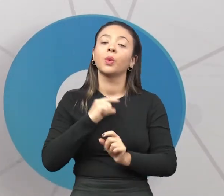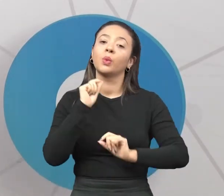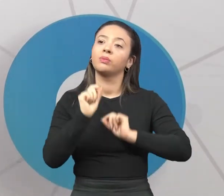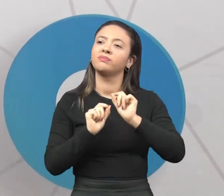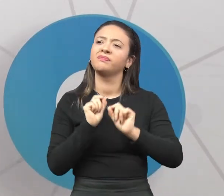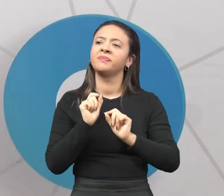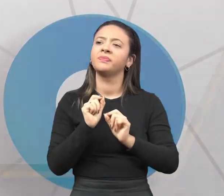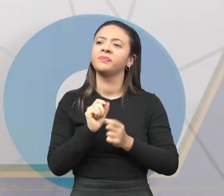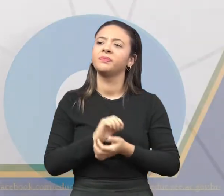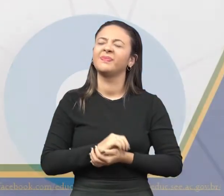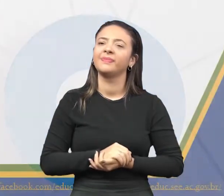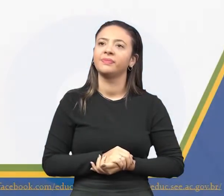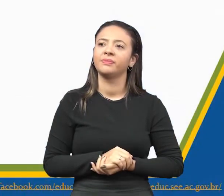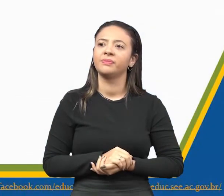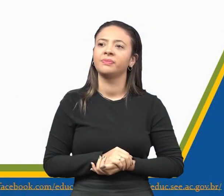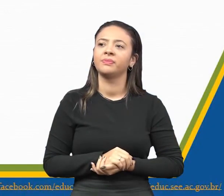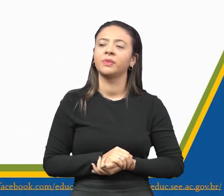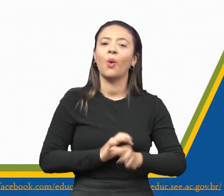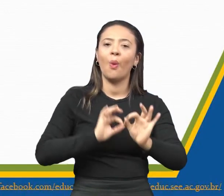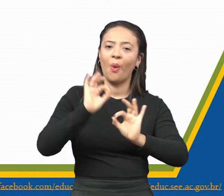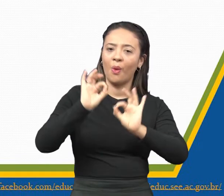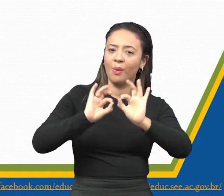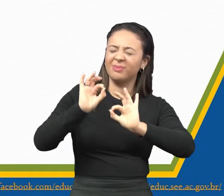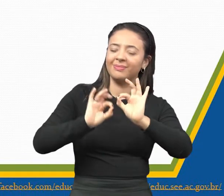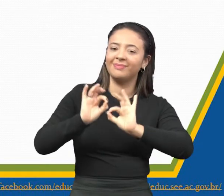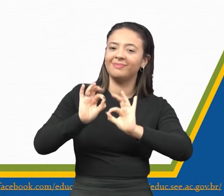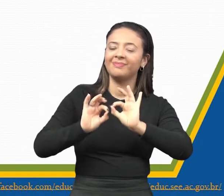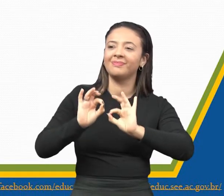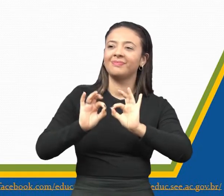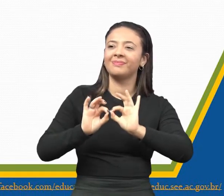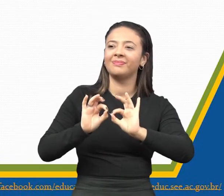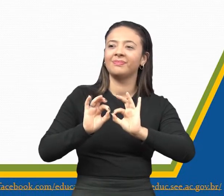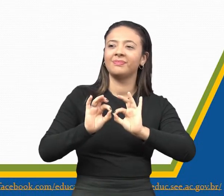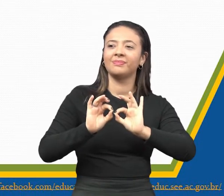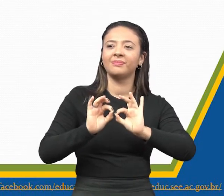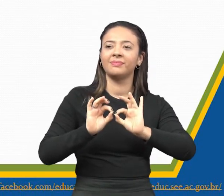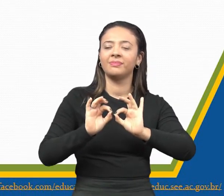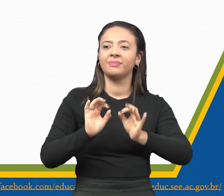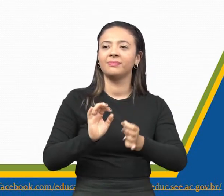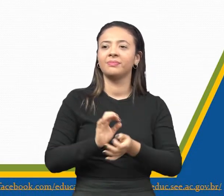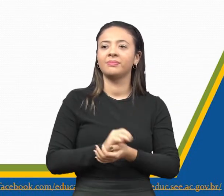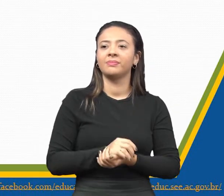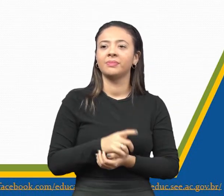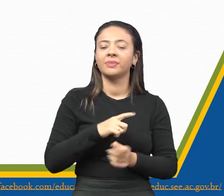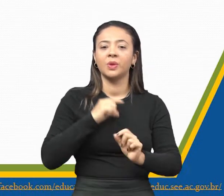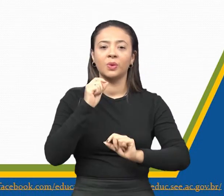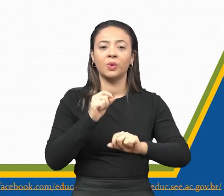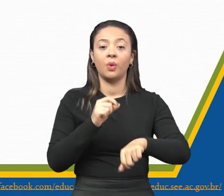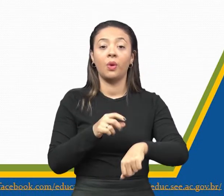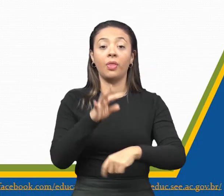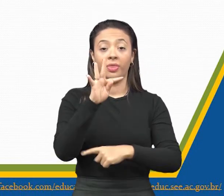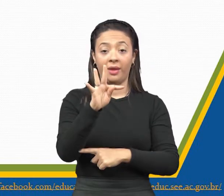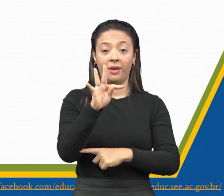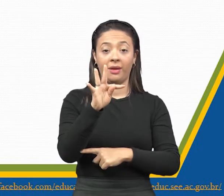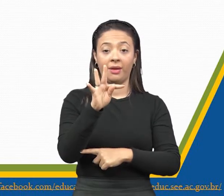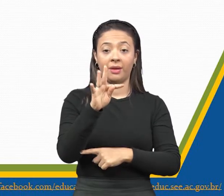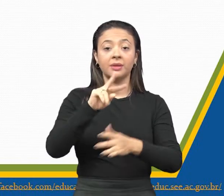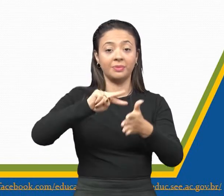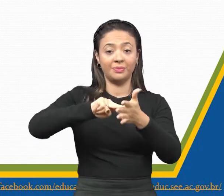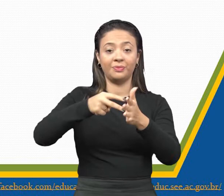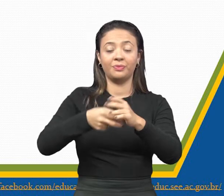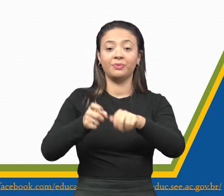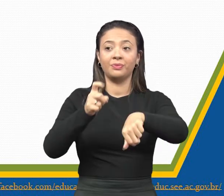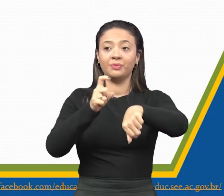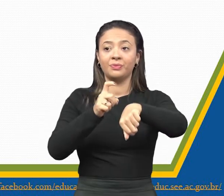aí, vamos organizar nossas ideias, tá? Nós vamos chamar aí a nossa temperatura